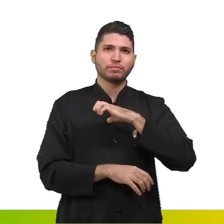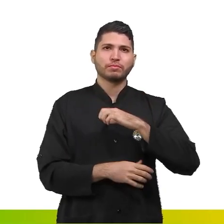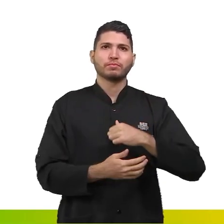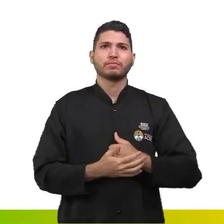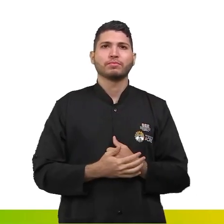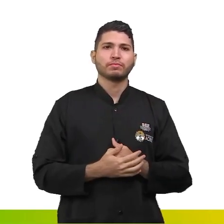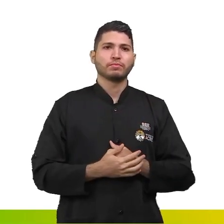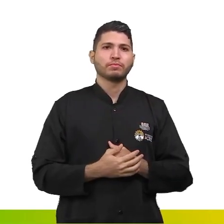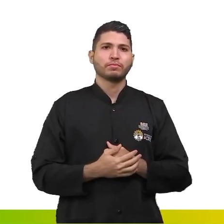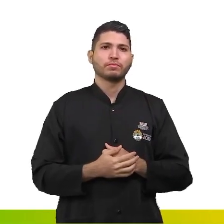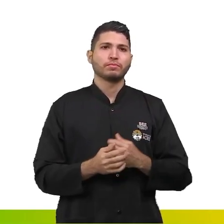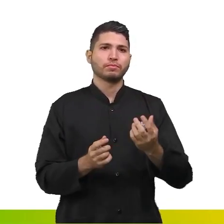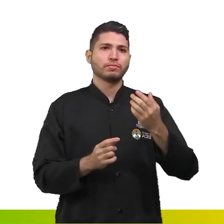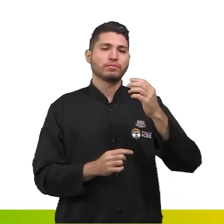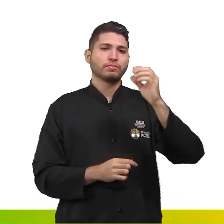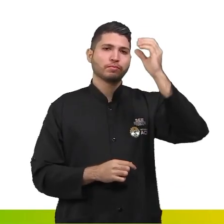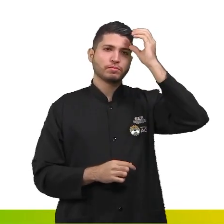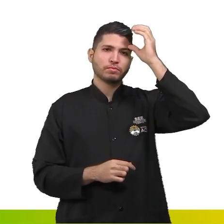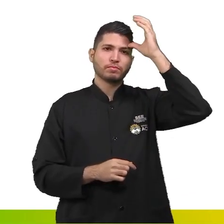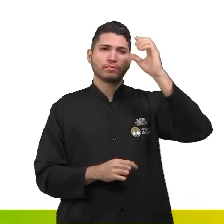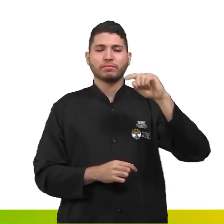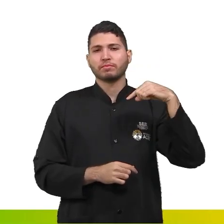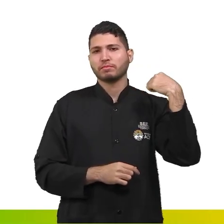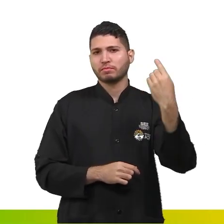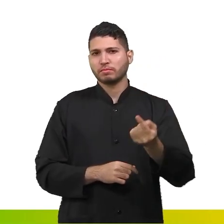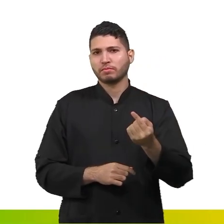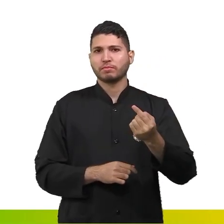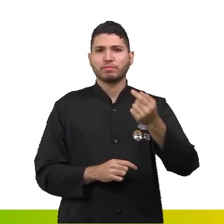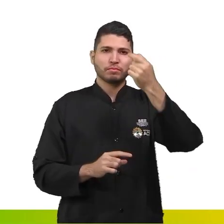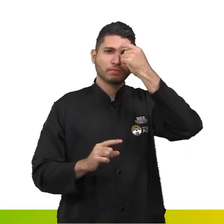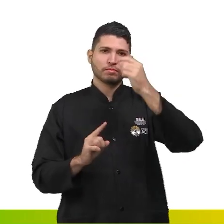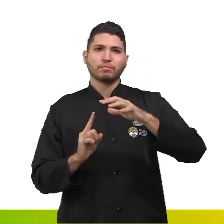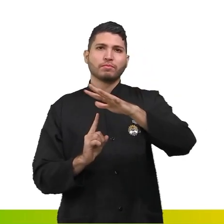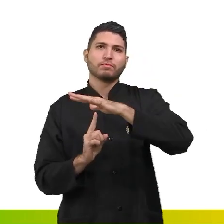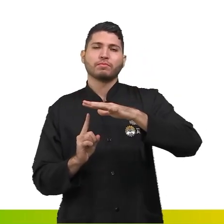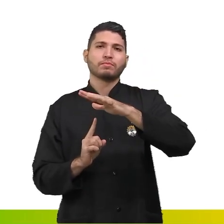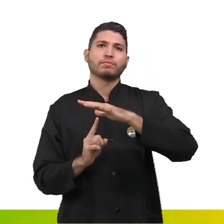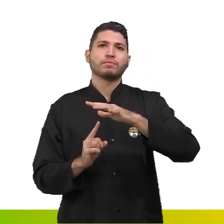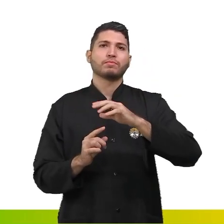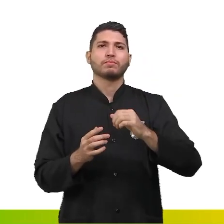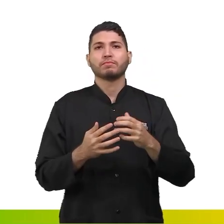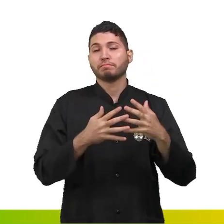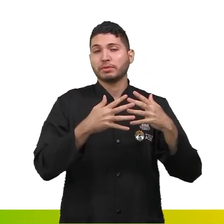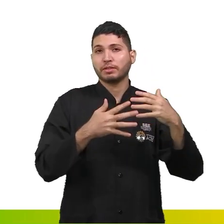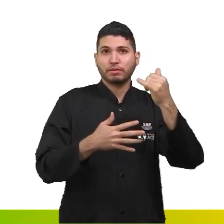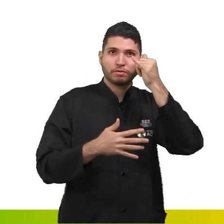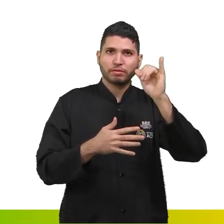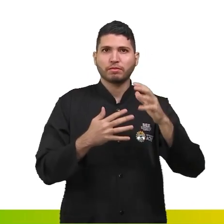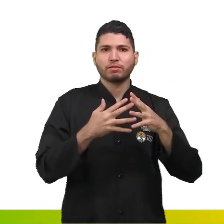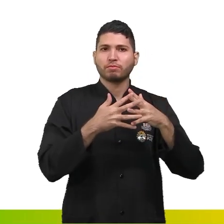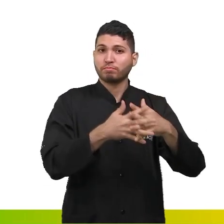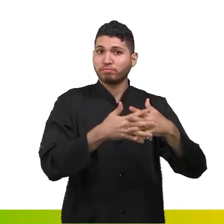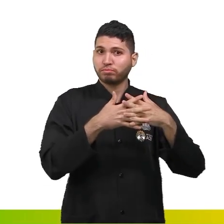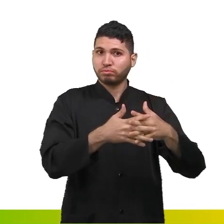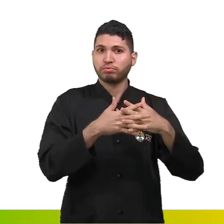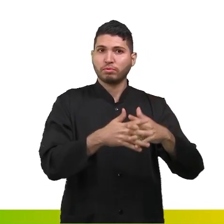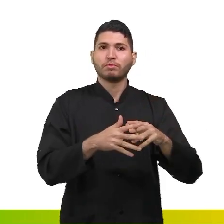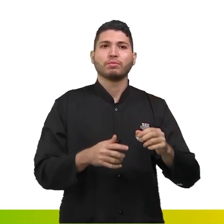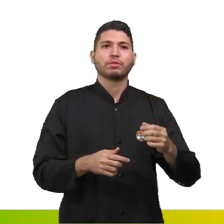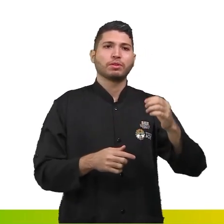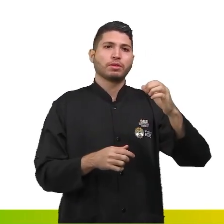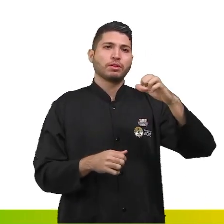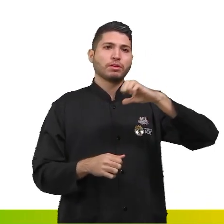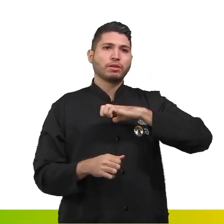e no meio o conhecimento e só depois moralidade, justamente para a gente não confundir ética com moral, porque são